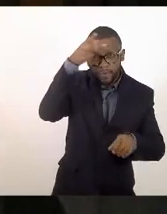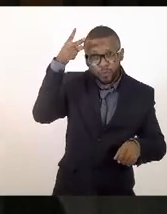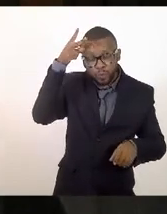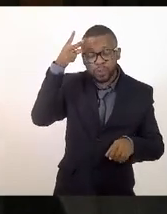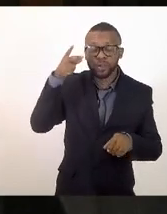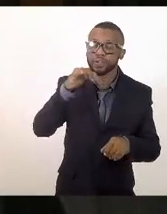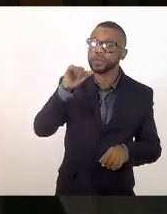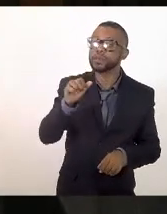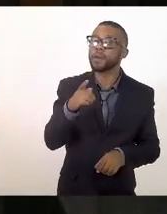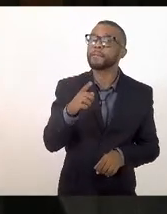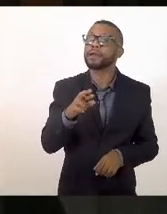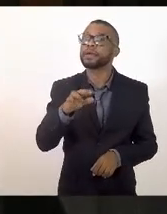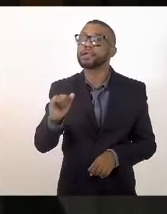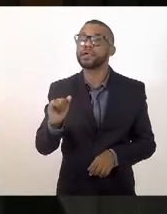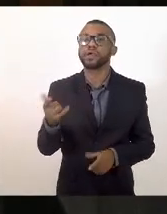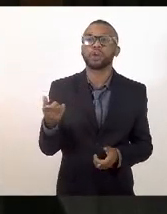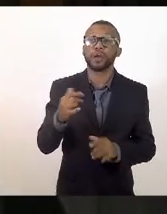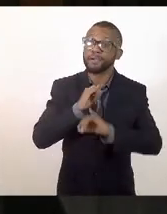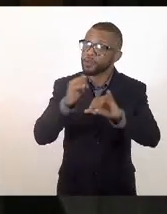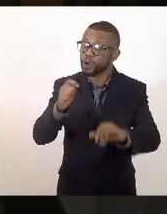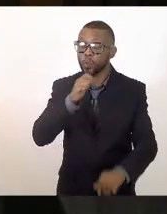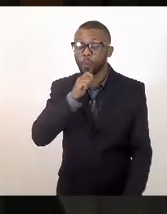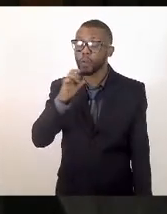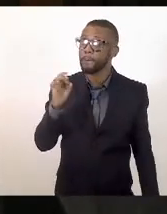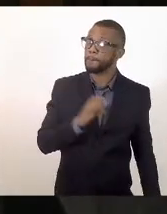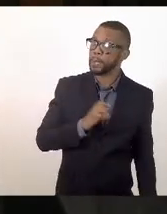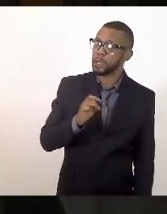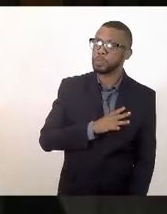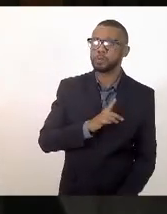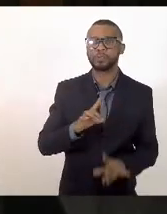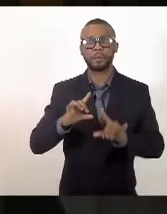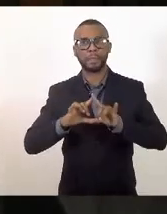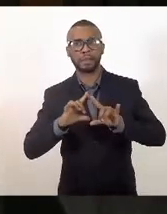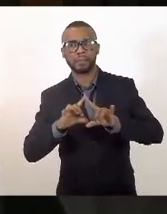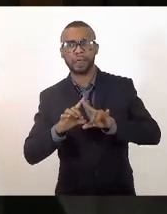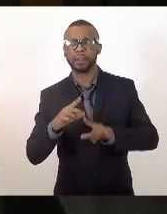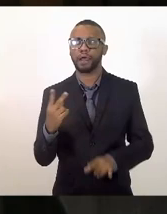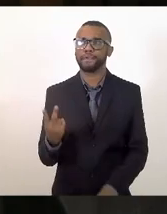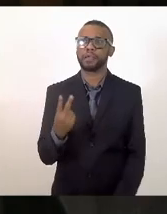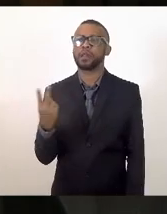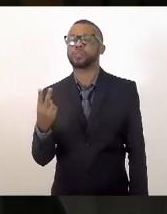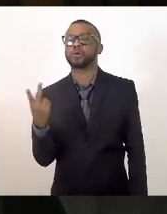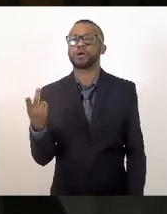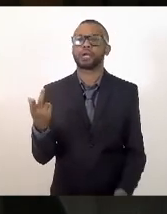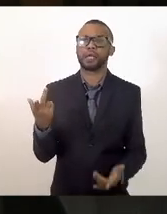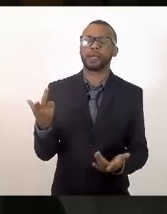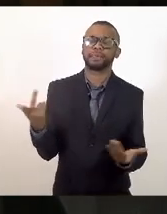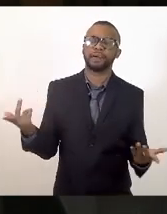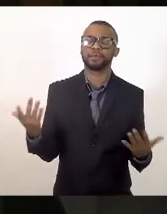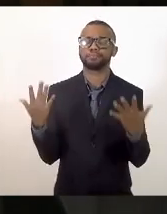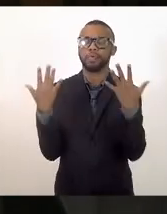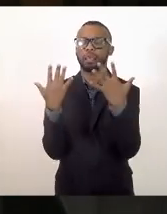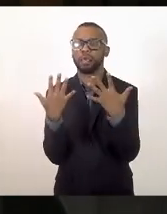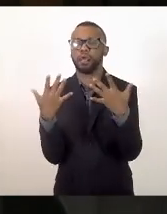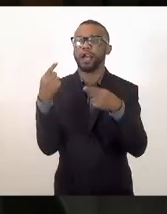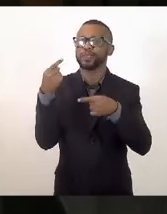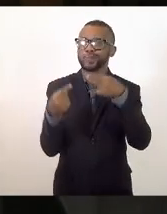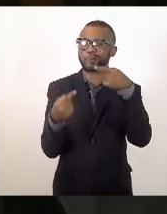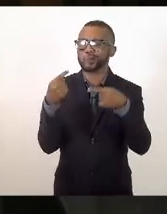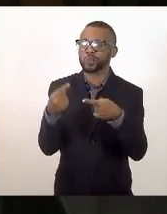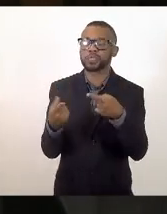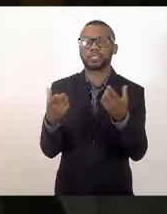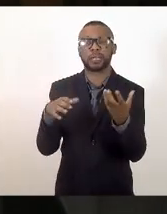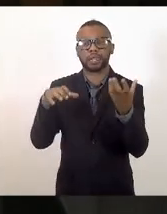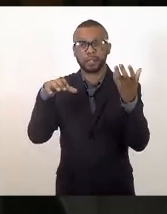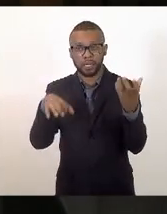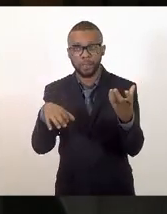medo de ninguém, nem de miliciano e nem de vereador que faz bravata na sessão da Câmara Municipal. Um forte abraço a todos,